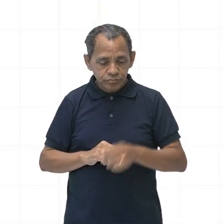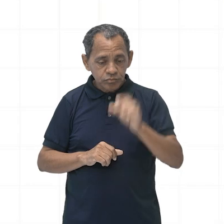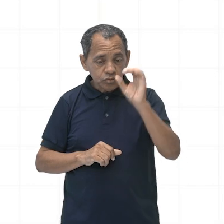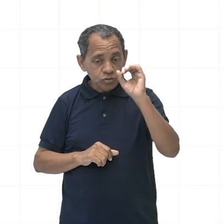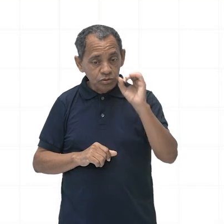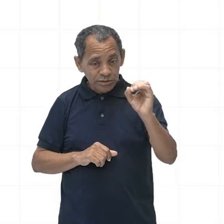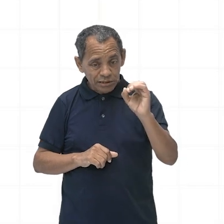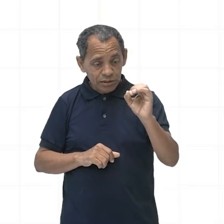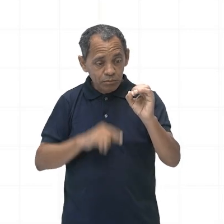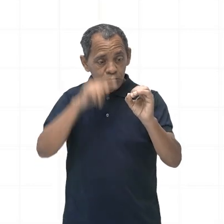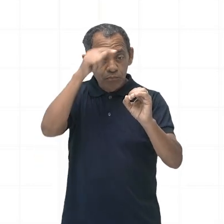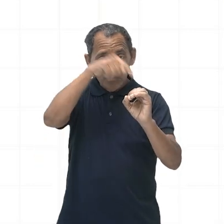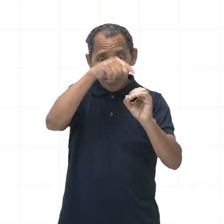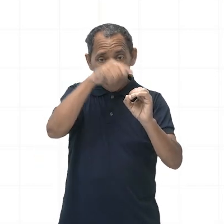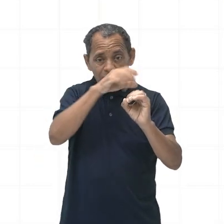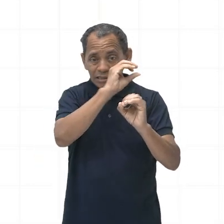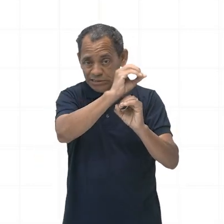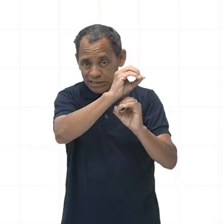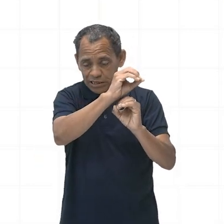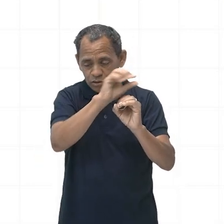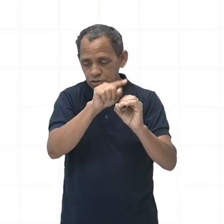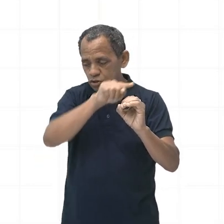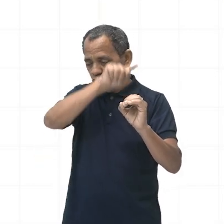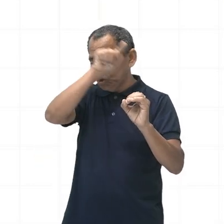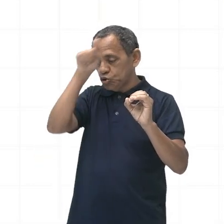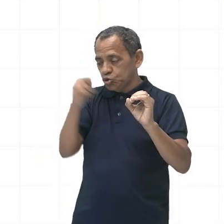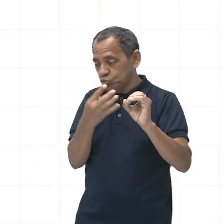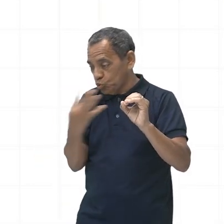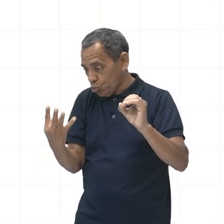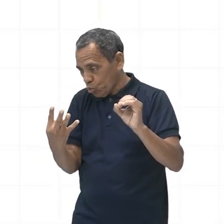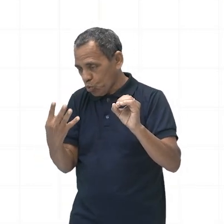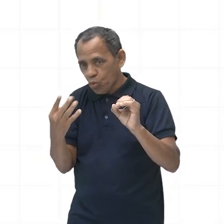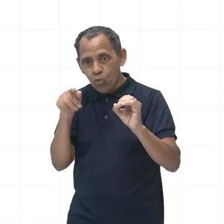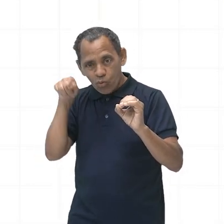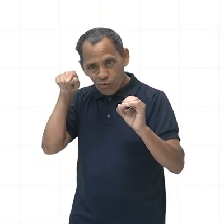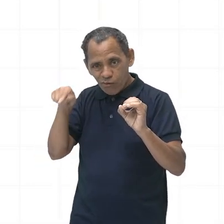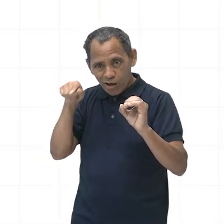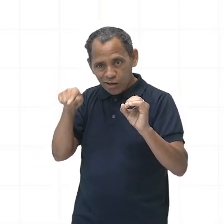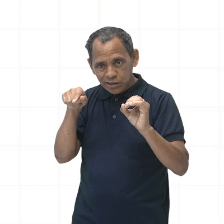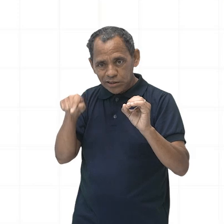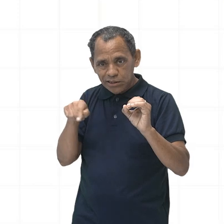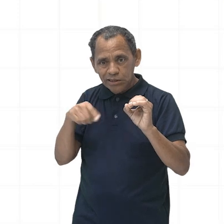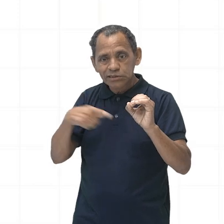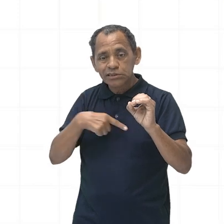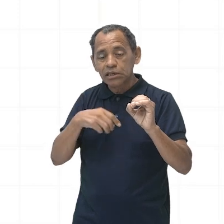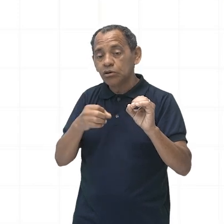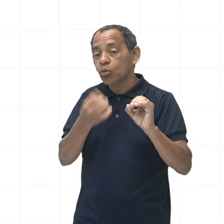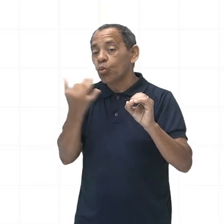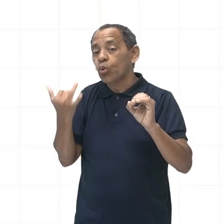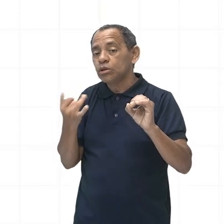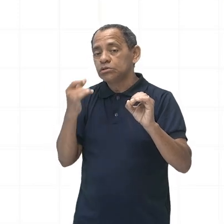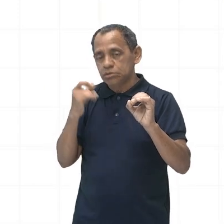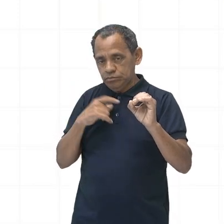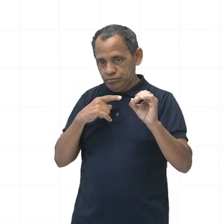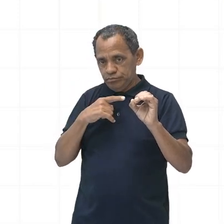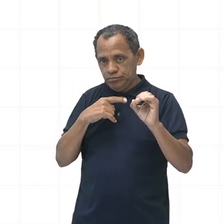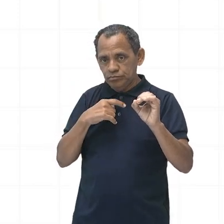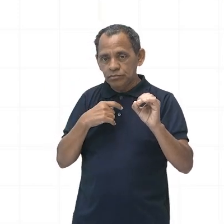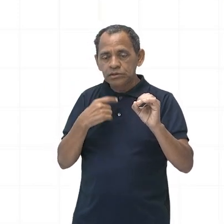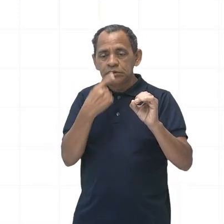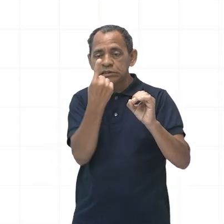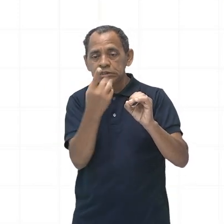a distância entre o primeiro e o último cone. Então, de 0 até 10,5 é a